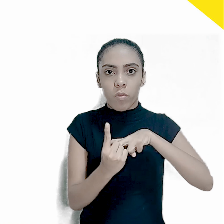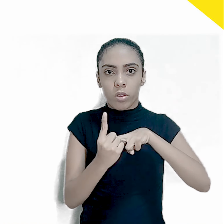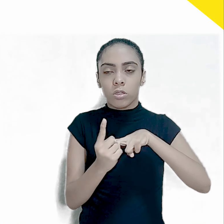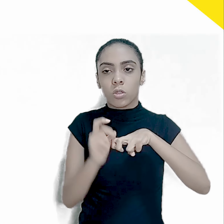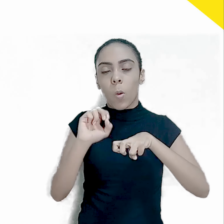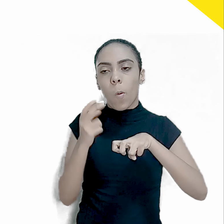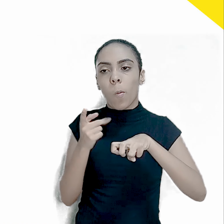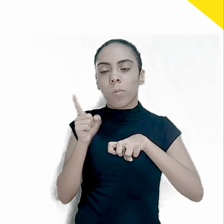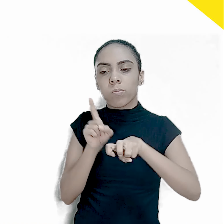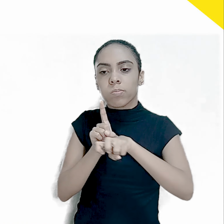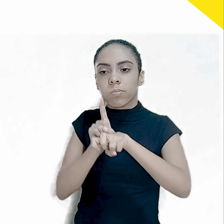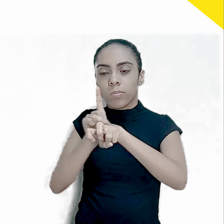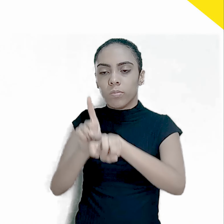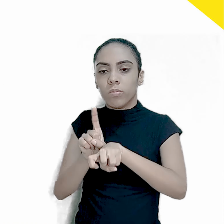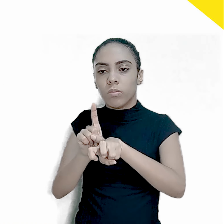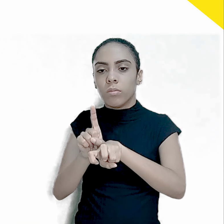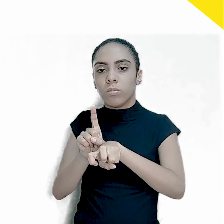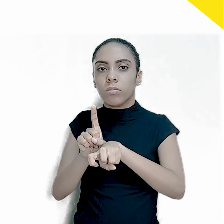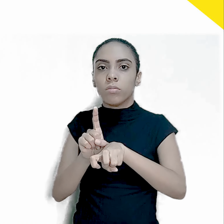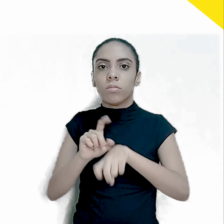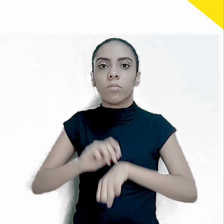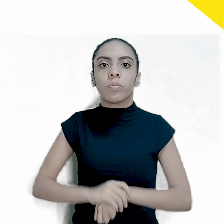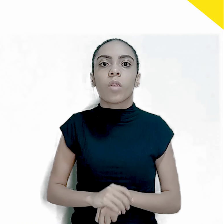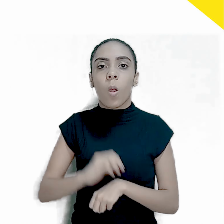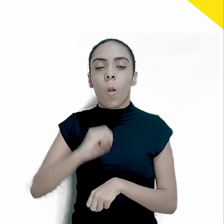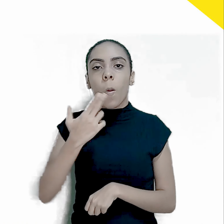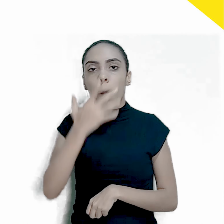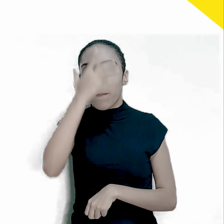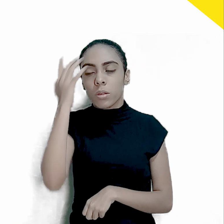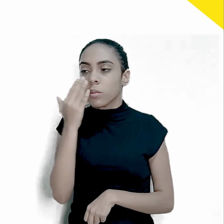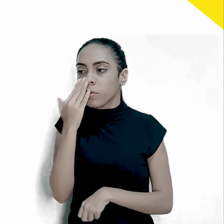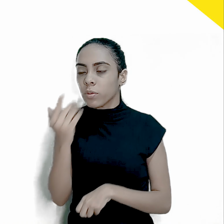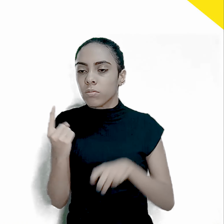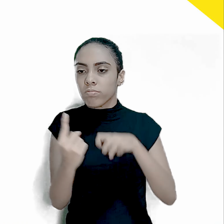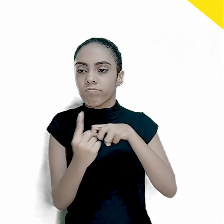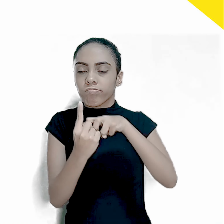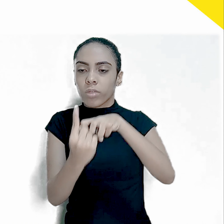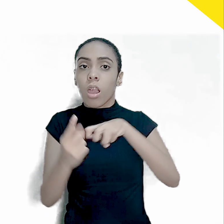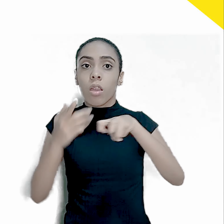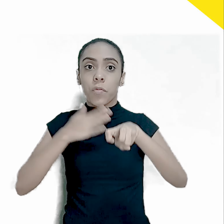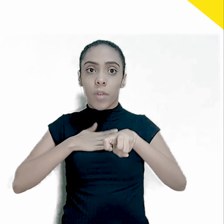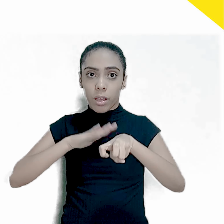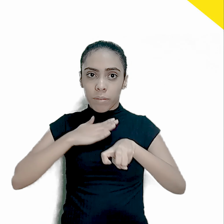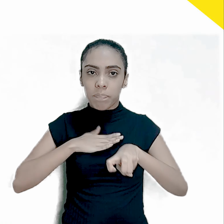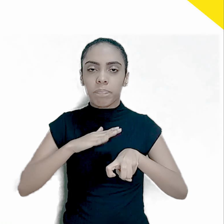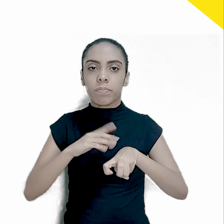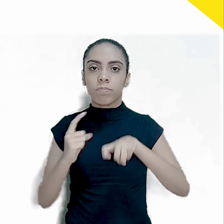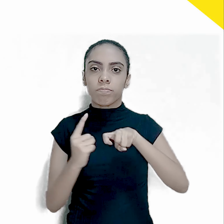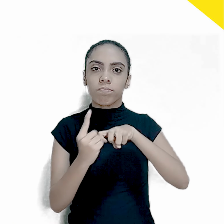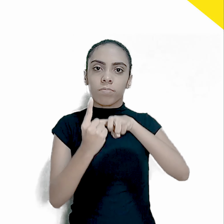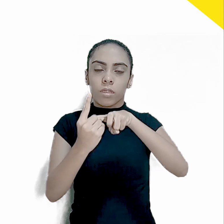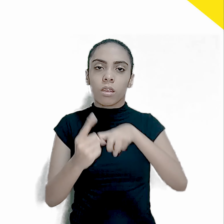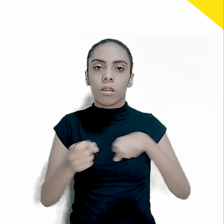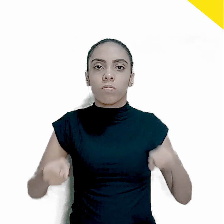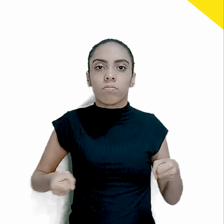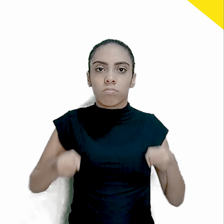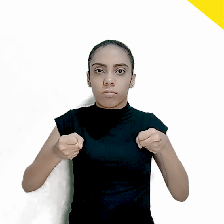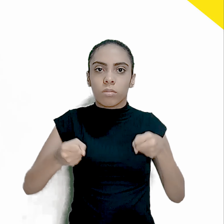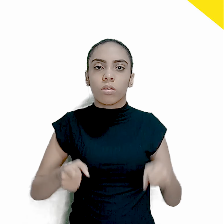freando a descida de ré com a cadeira virada de costas Ou com a cadeirante de frente mesmo e freando a descida